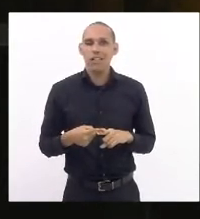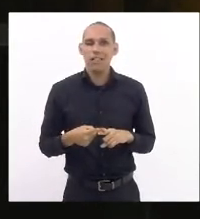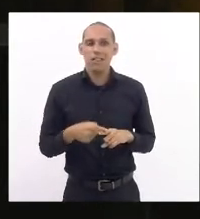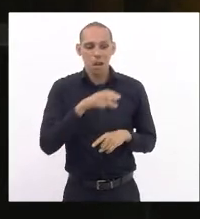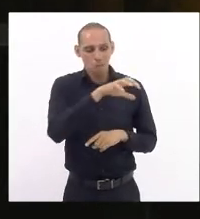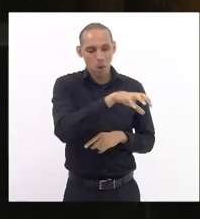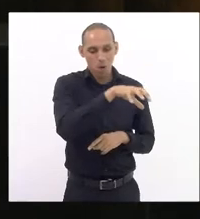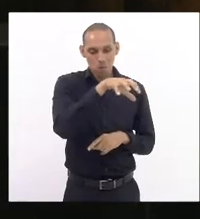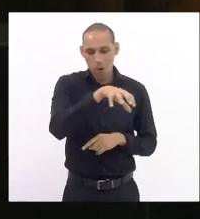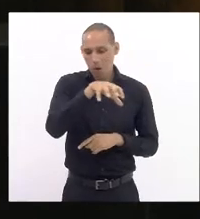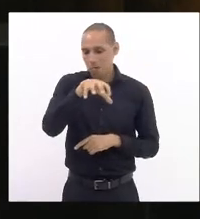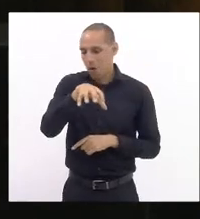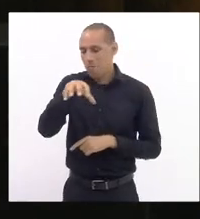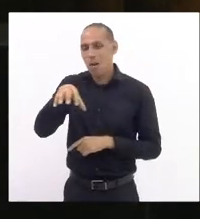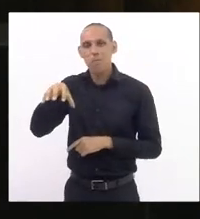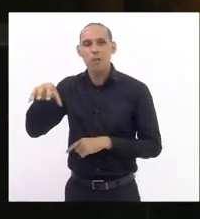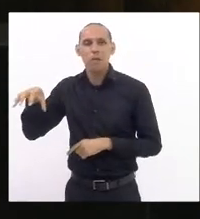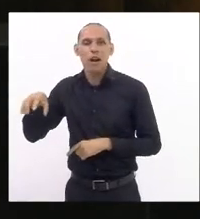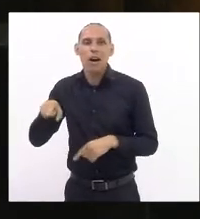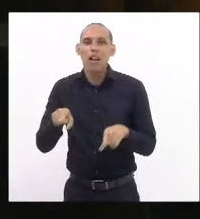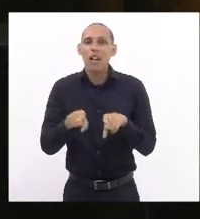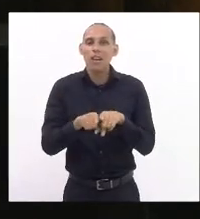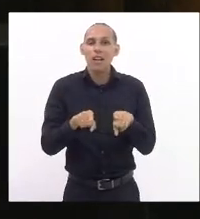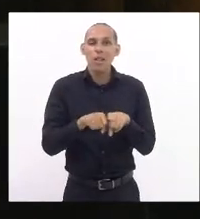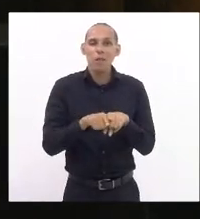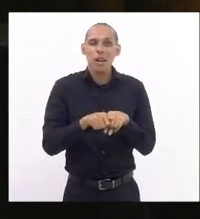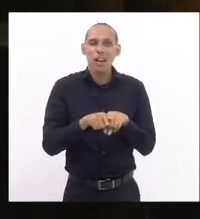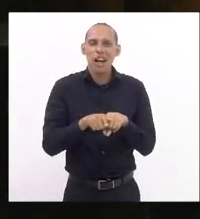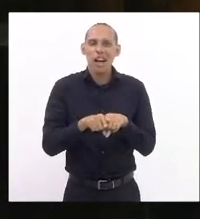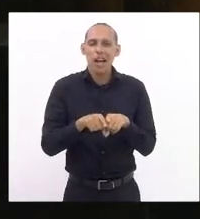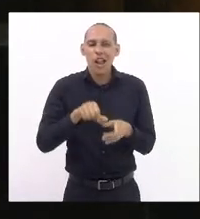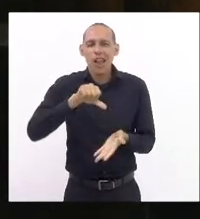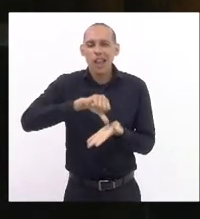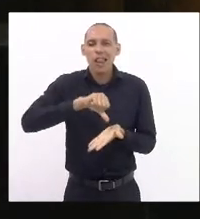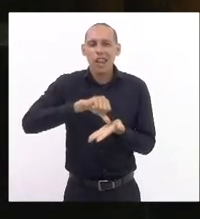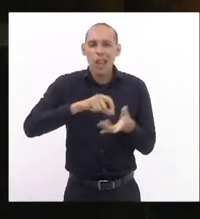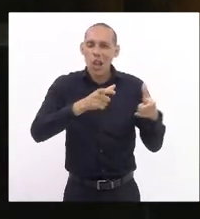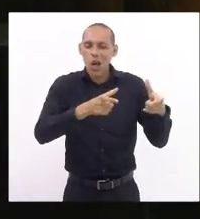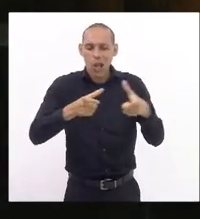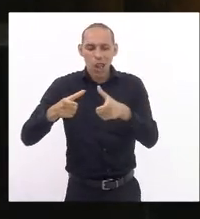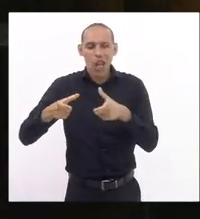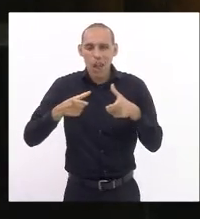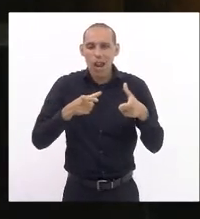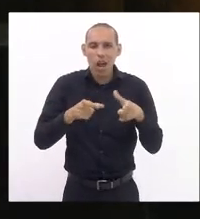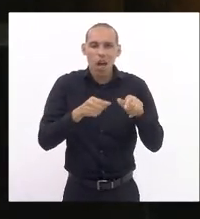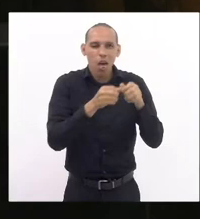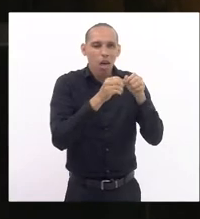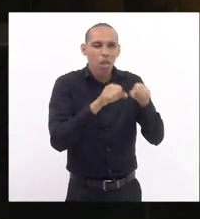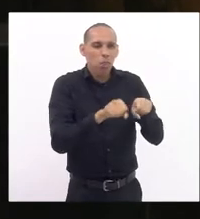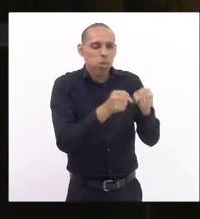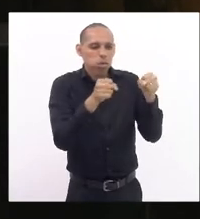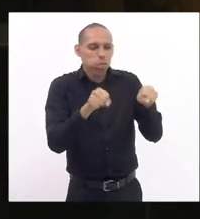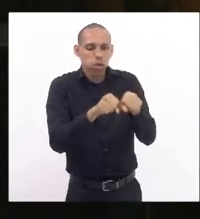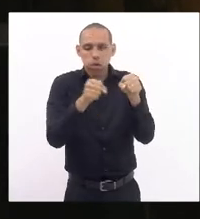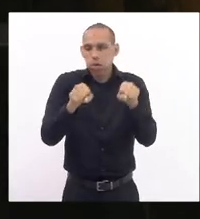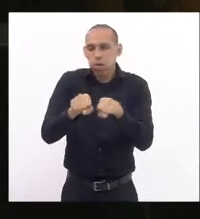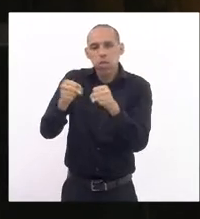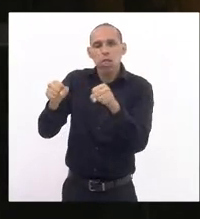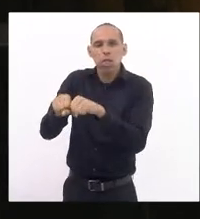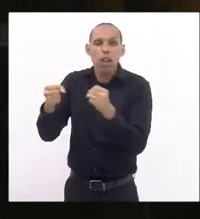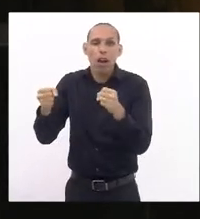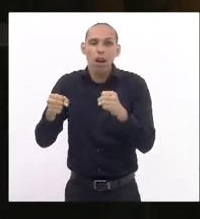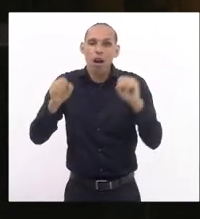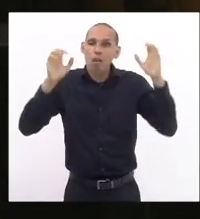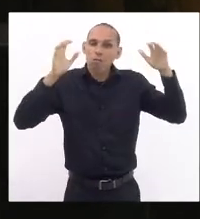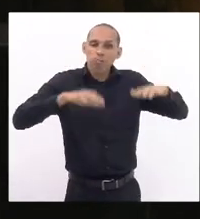órgãos tiveram ali as suas sedes também destruídas pelas águas